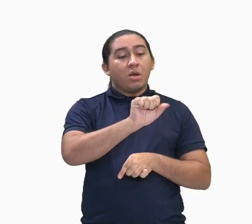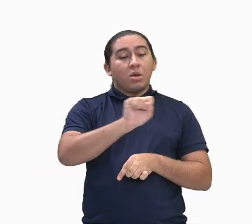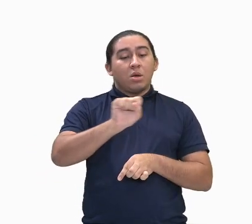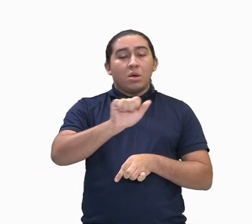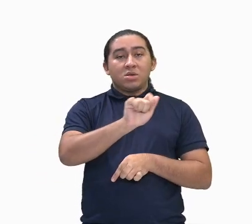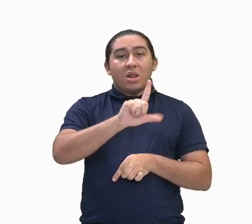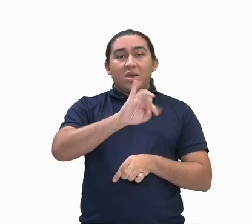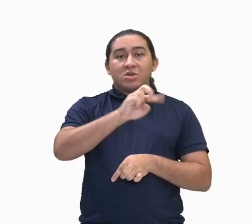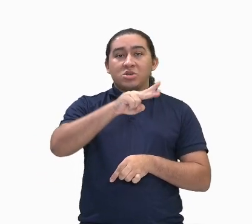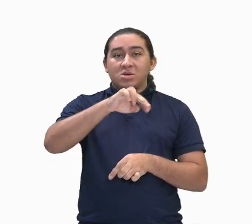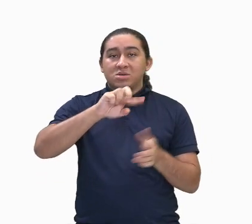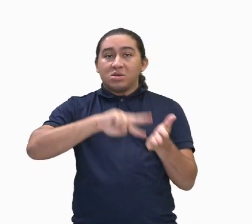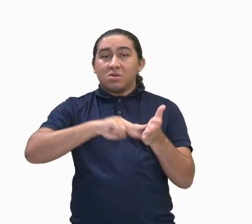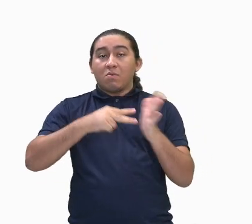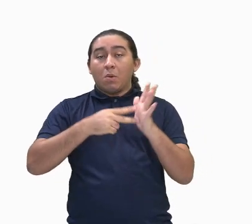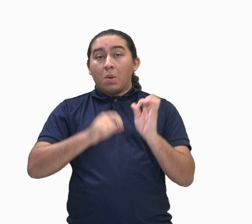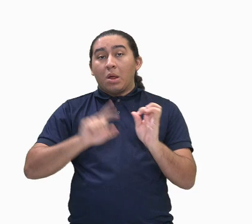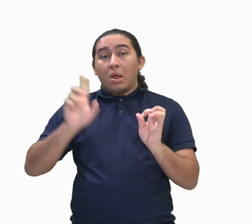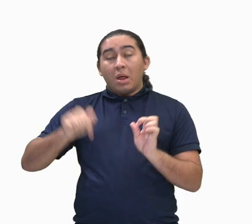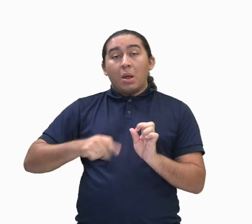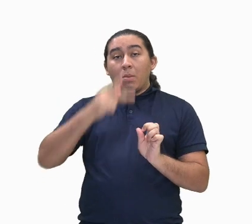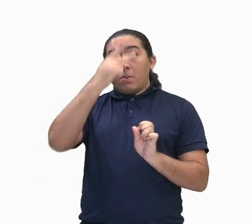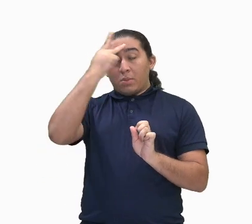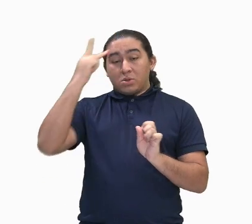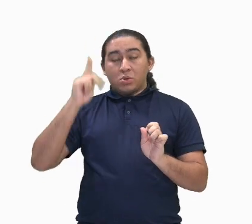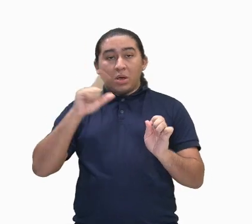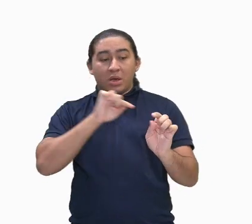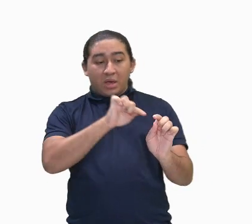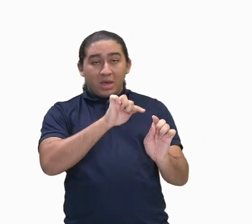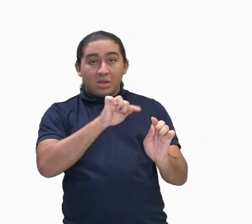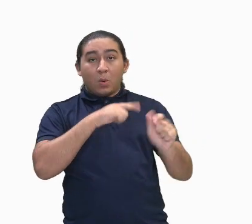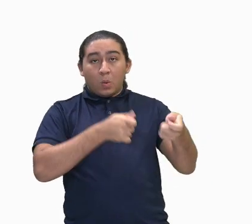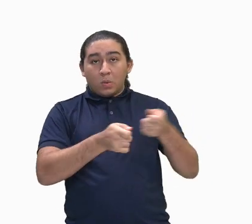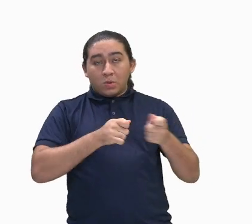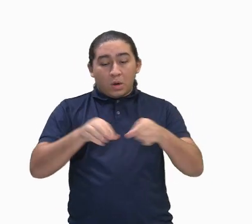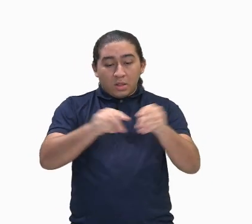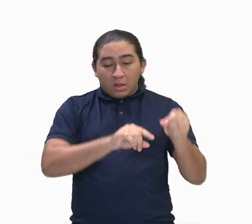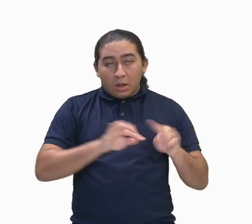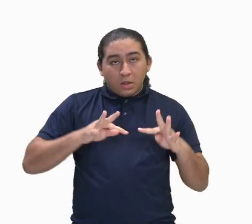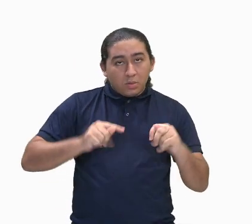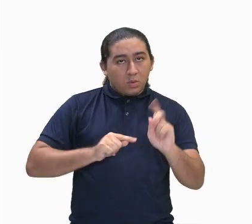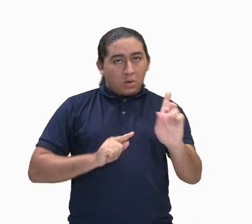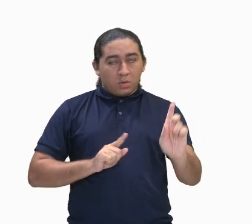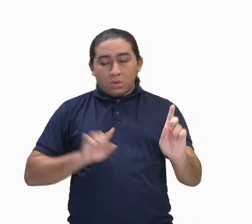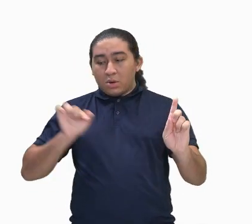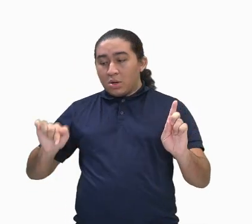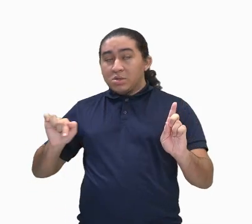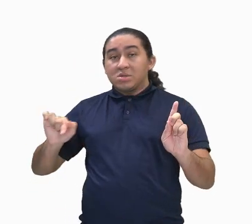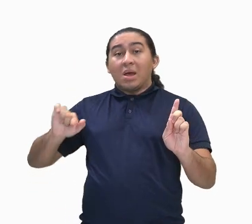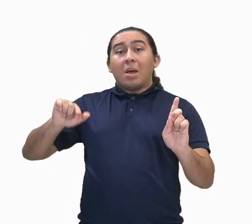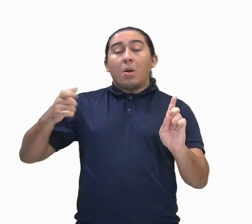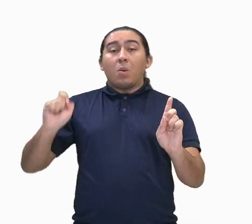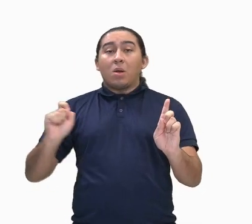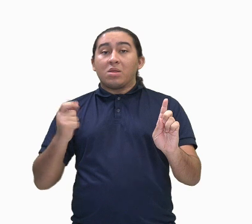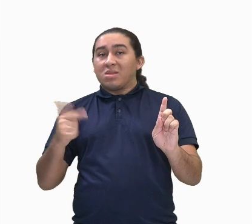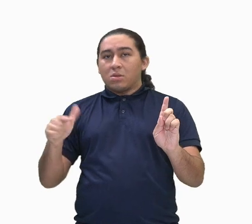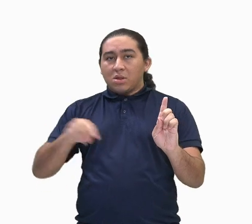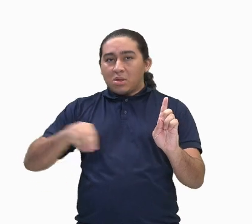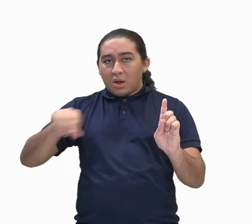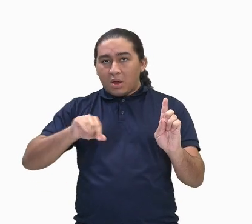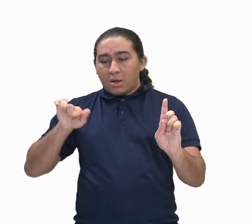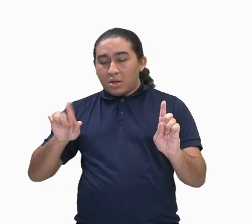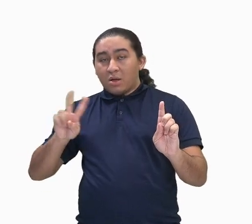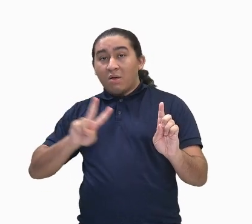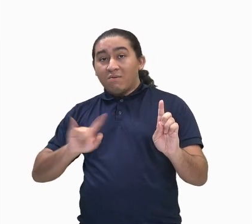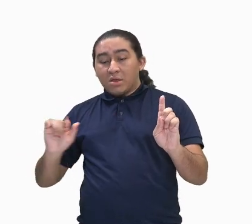esses laços de dependência pessoal entre senhores feudais e seus vassalos, né, suzeranos e vassalos, vai ser a base do funcionamento